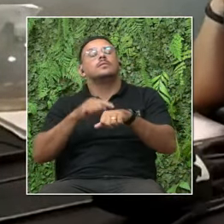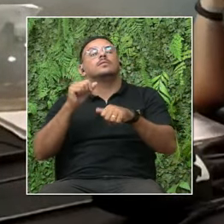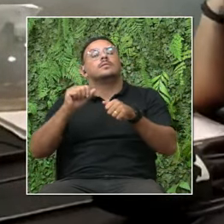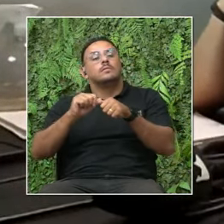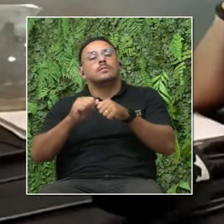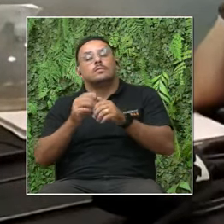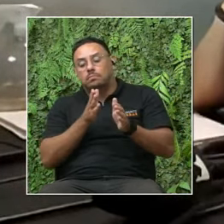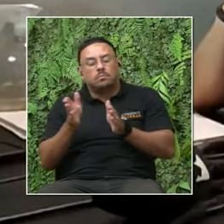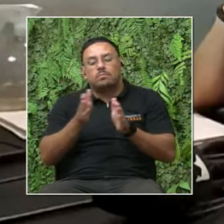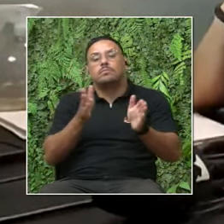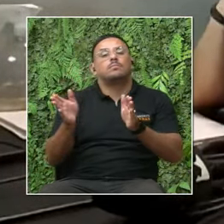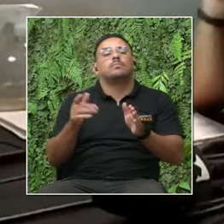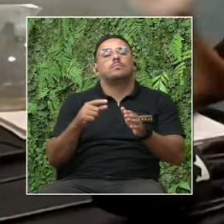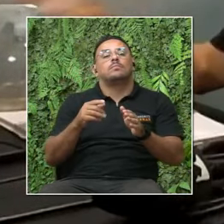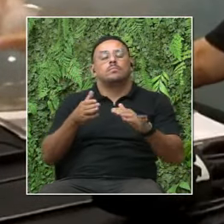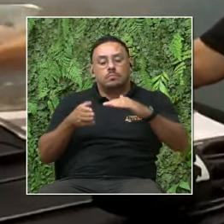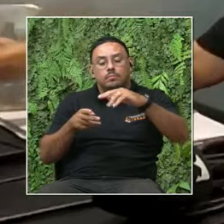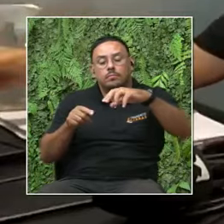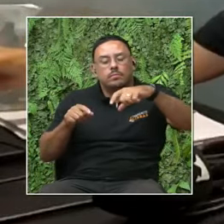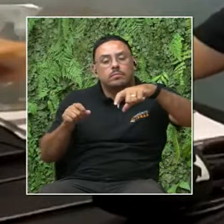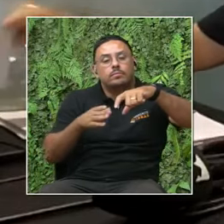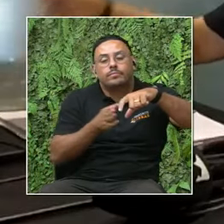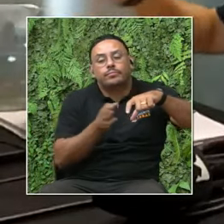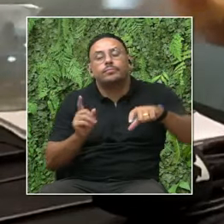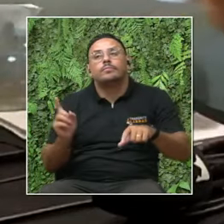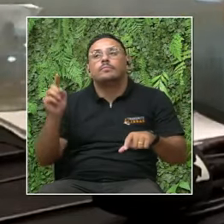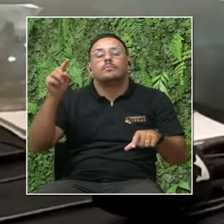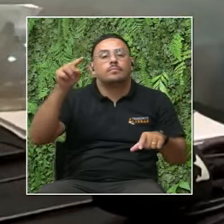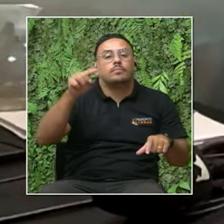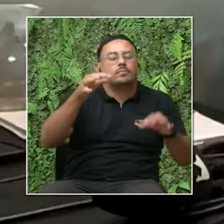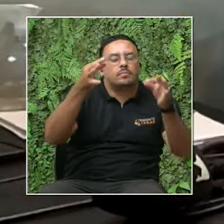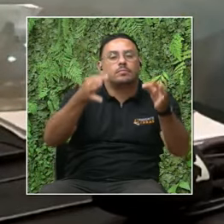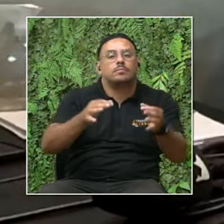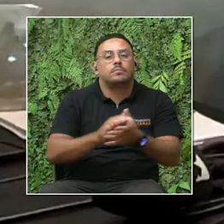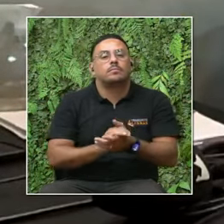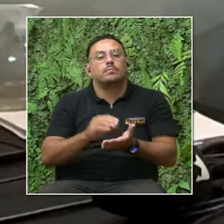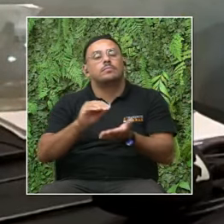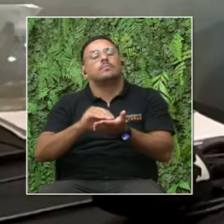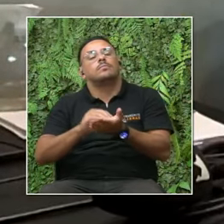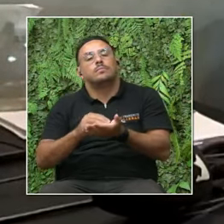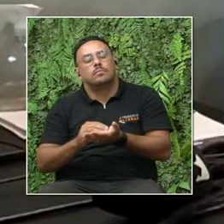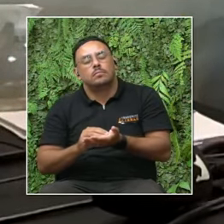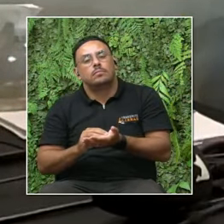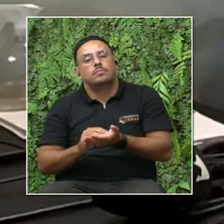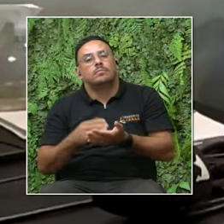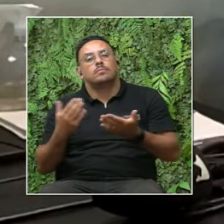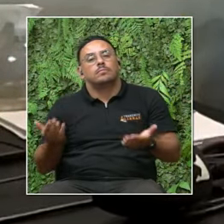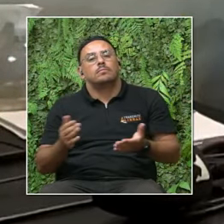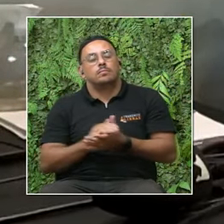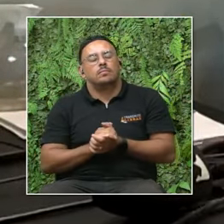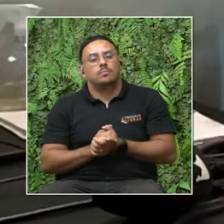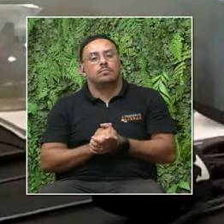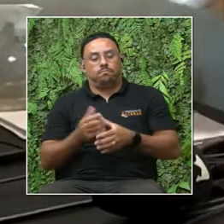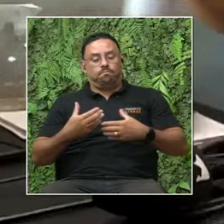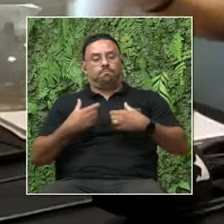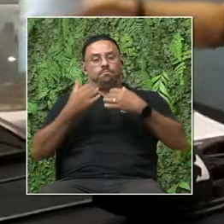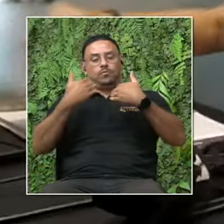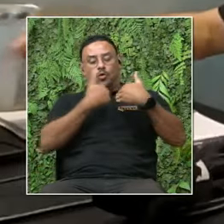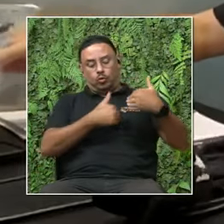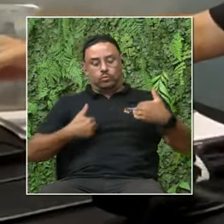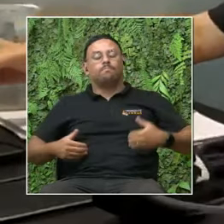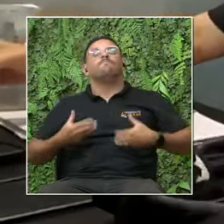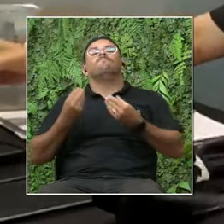bola fazer uma tabela na entrada da área um lançamento com mais precisão faltou isso ao Atlético agora a postura do